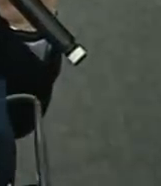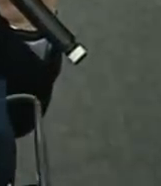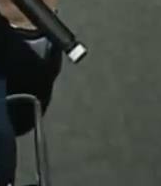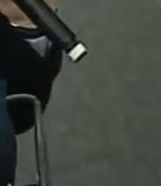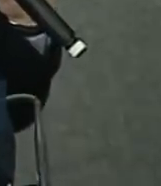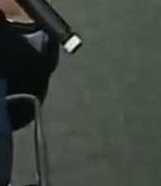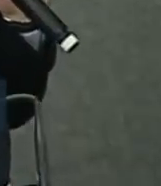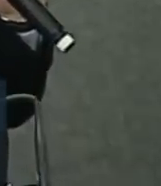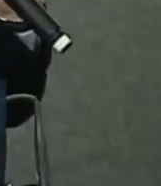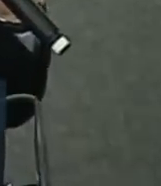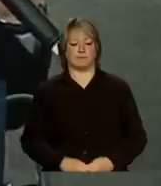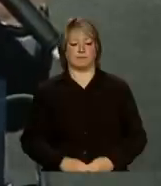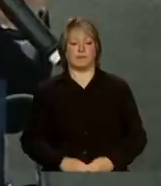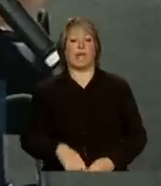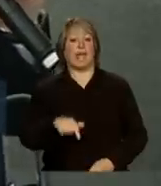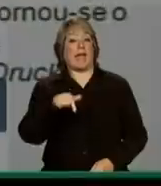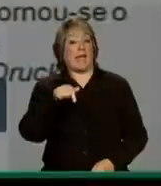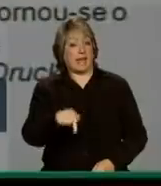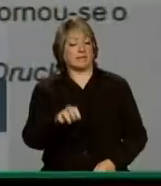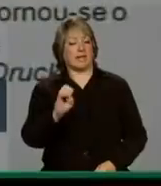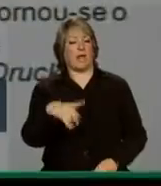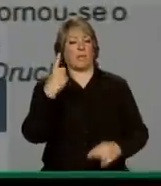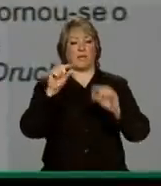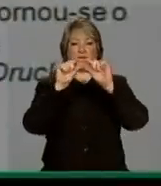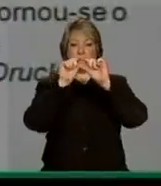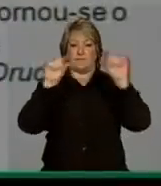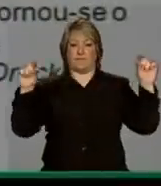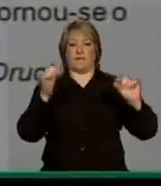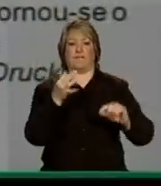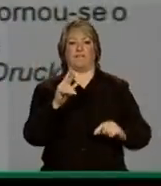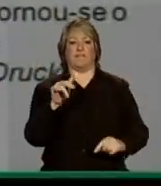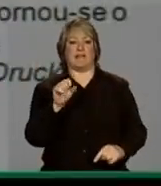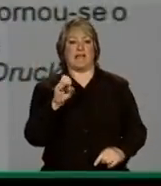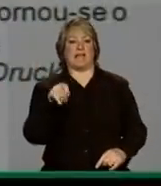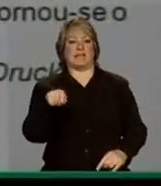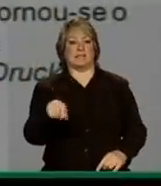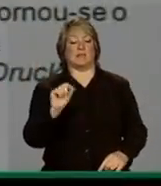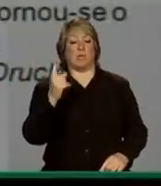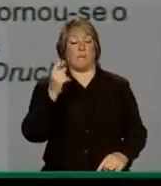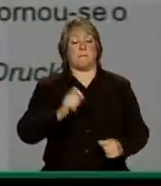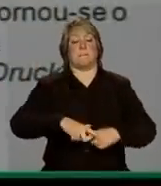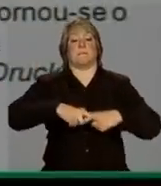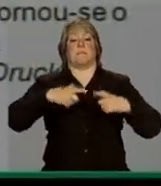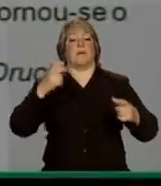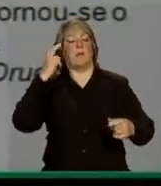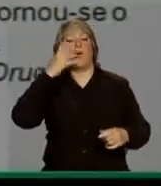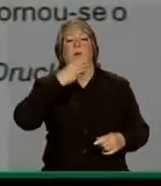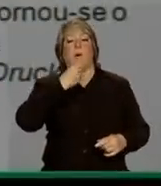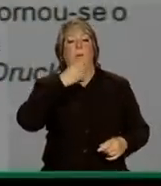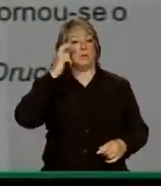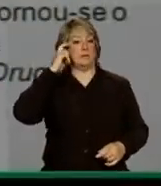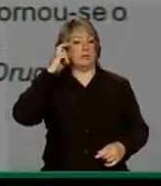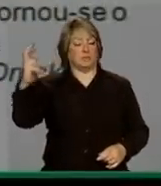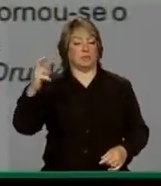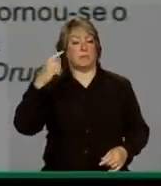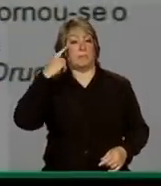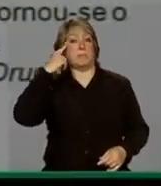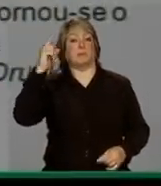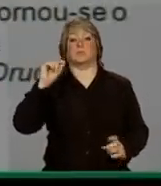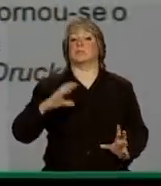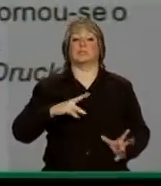na essa é uma frase Pit dur provavelmente foi o maior pensador que do mundo